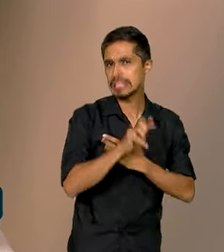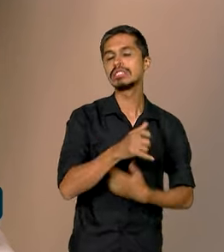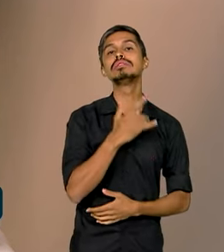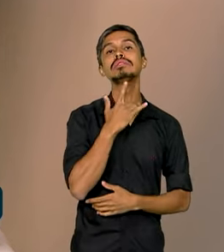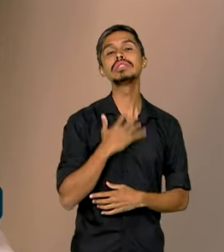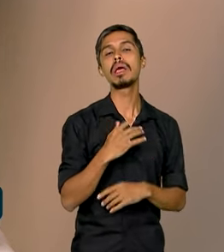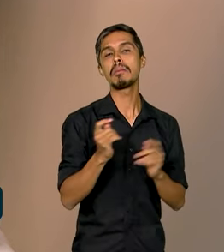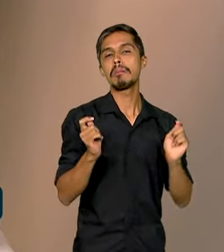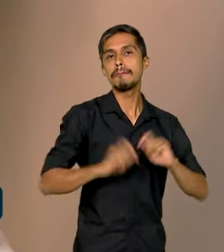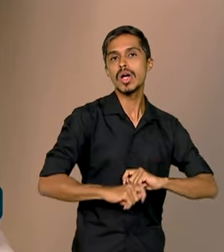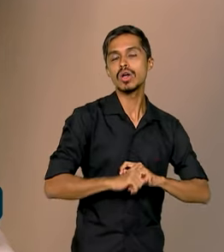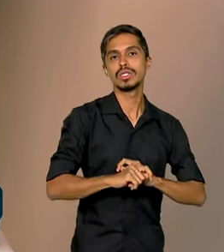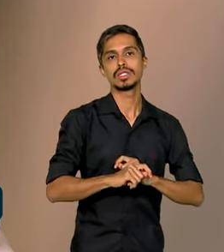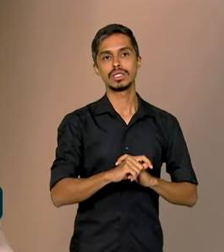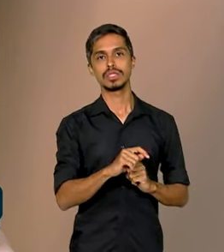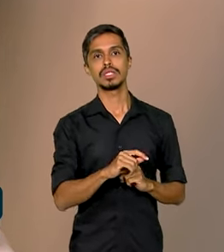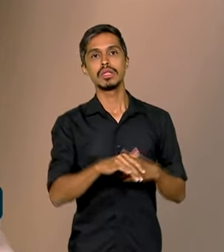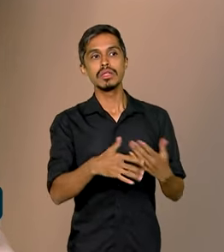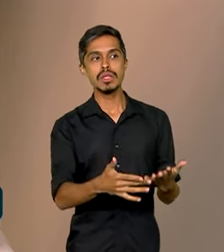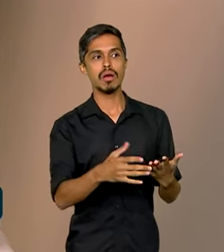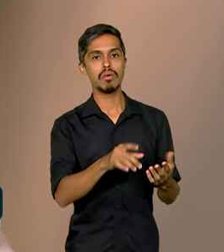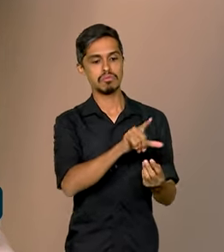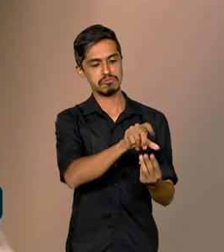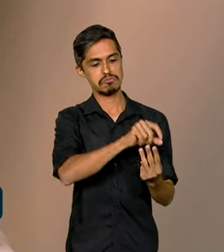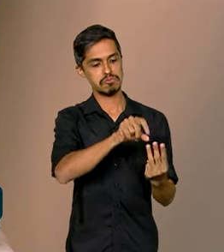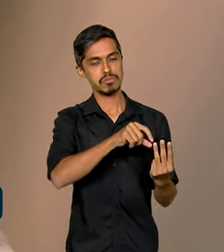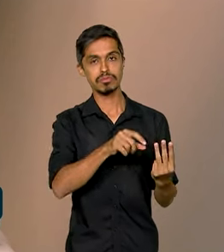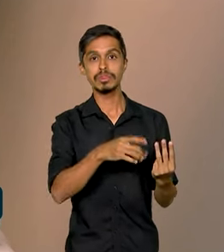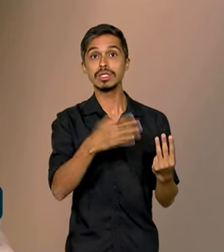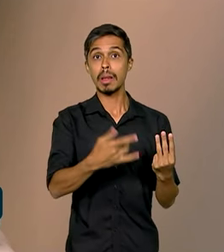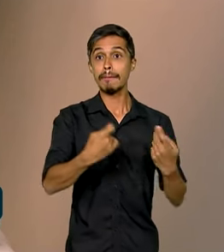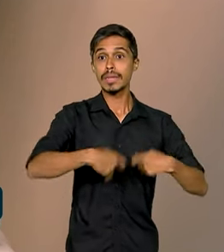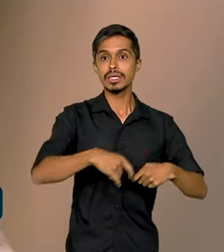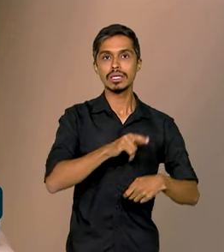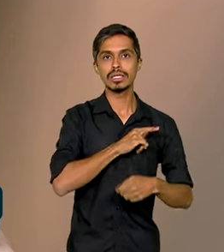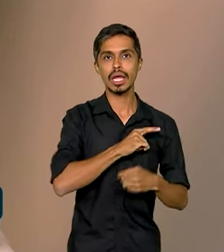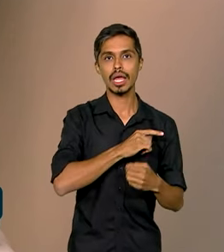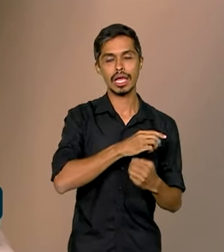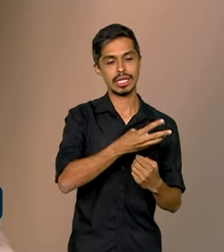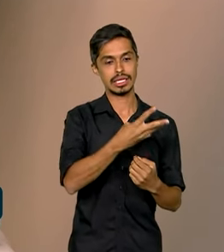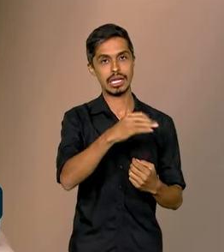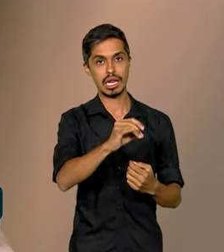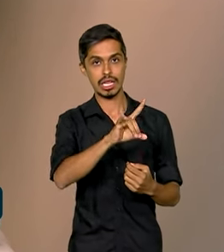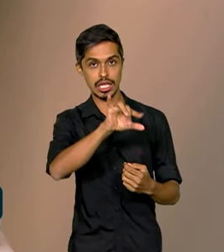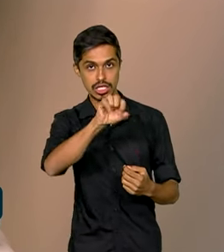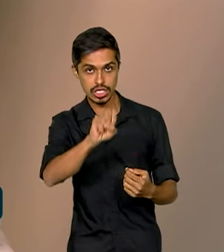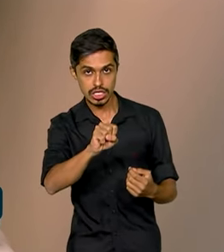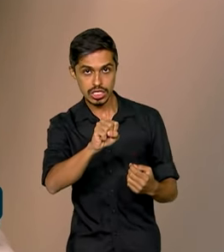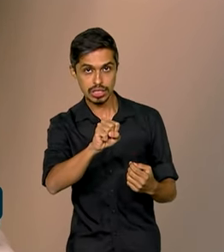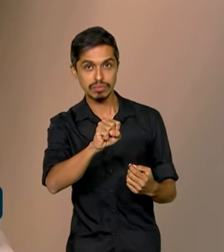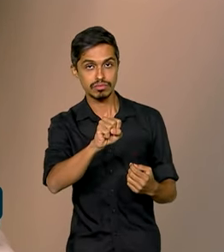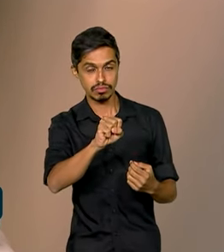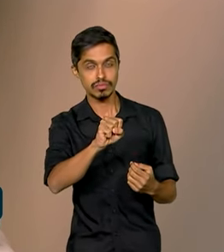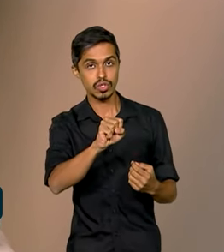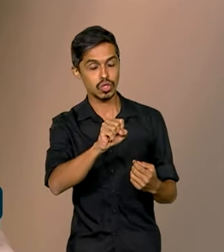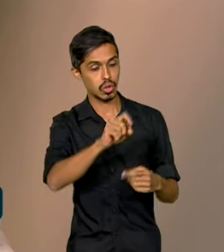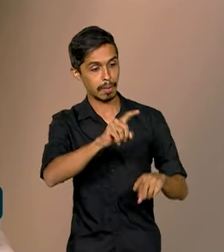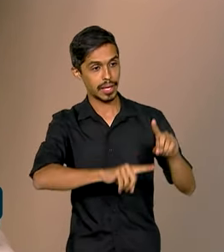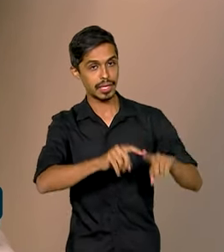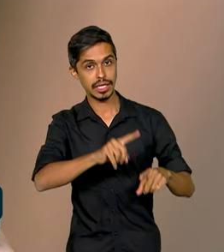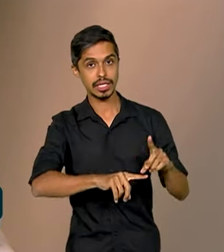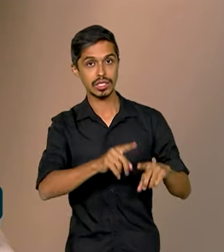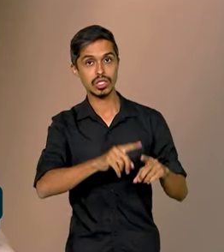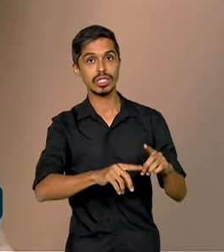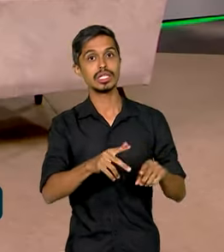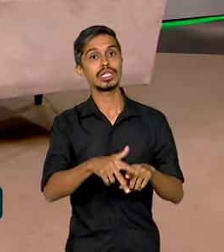exercer um desses uma dessas três opções precisa ter passado 30 dias do produto em